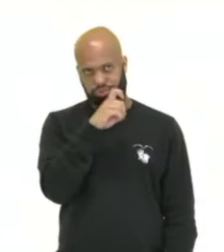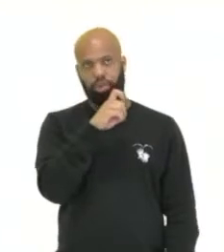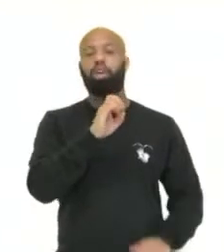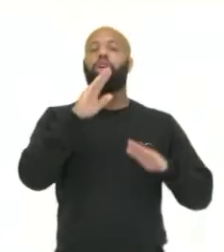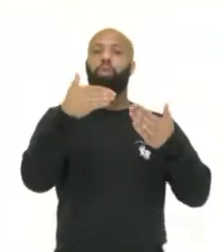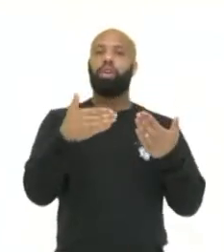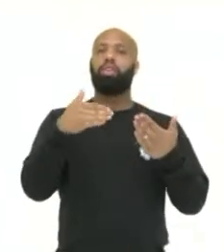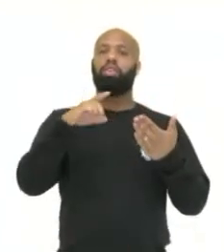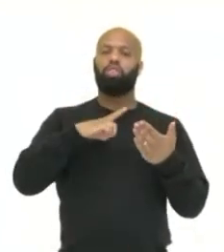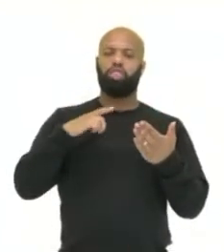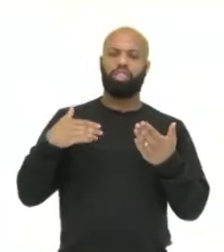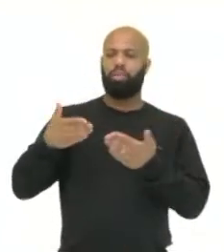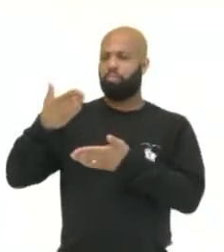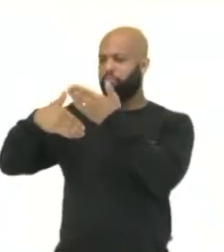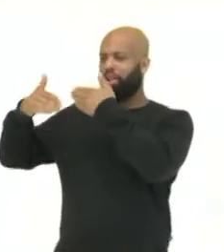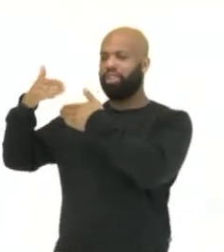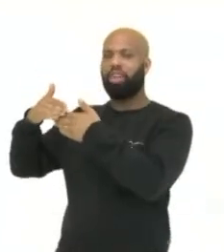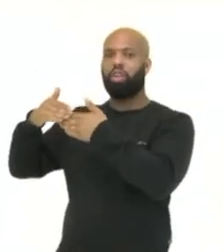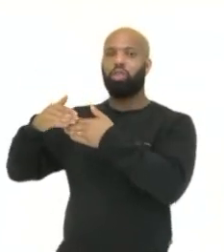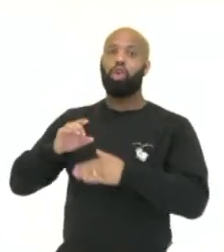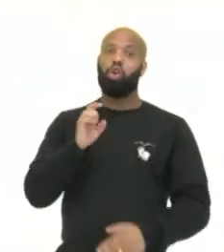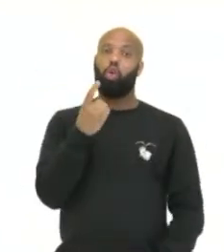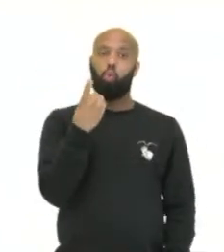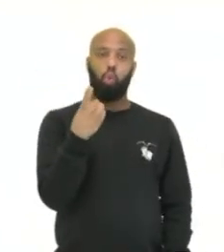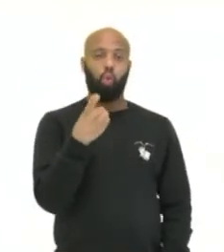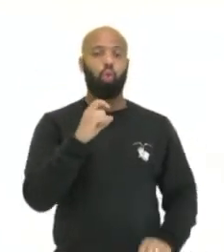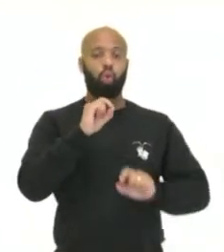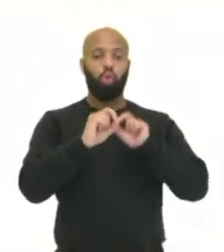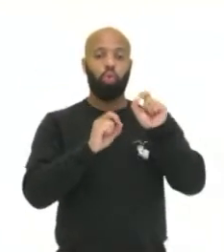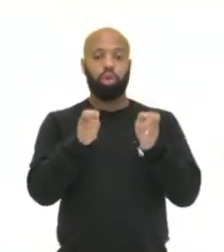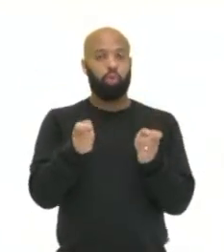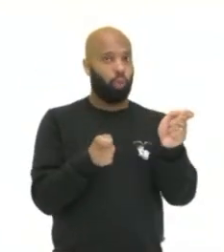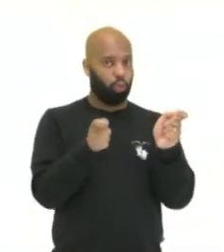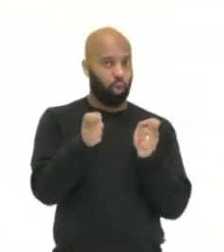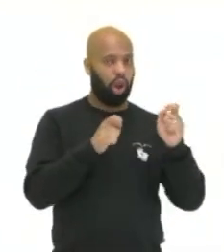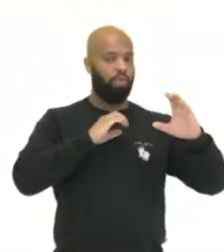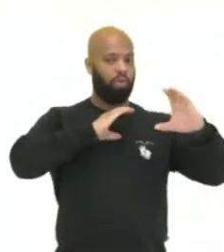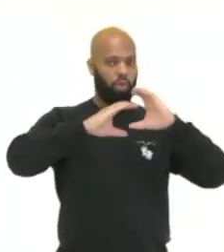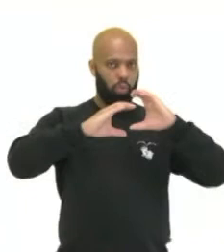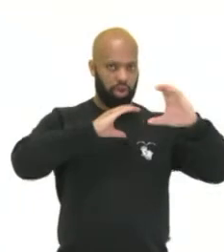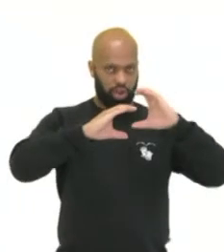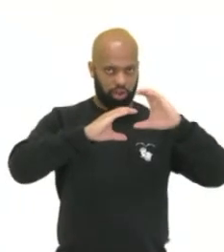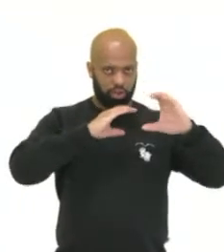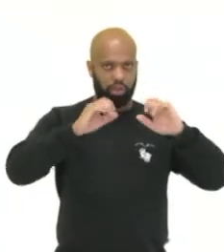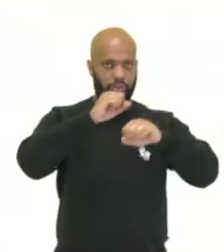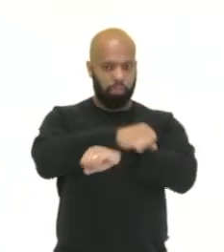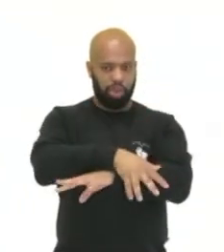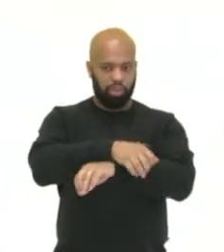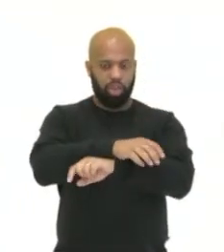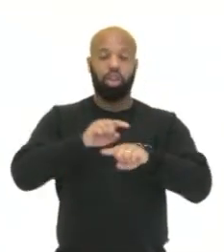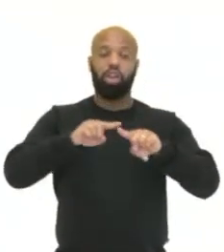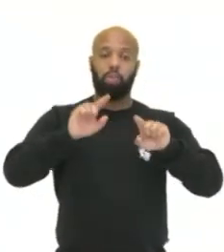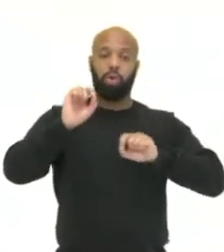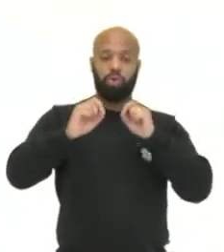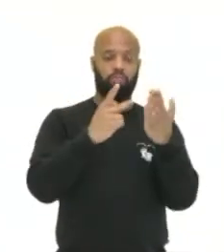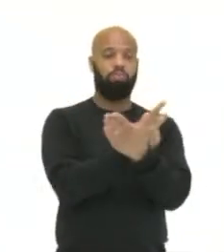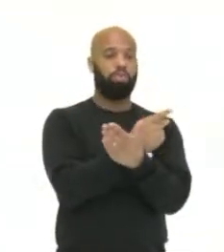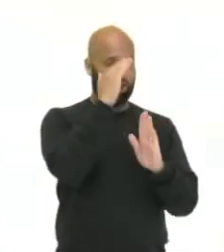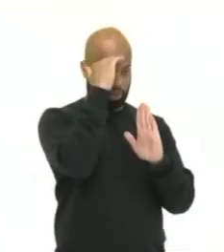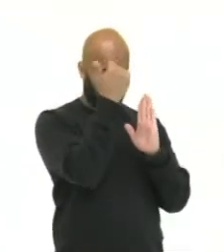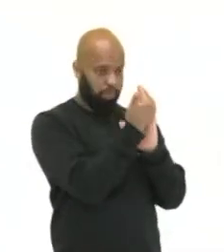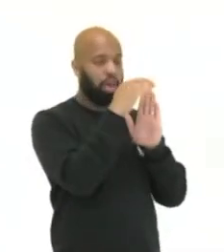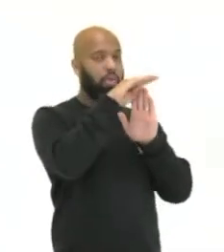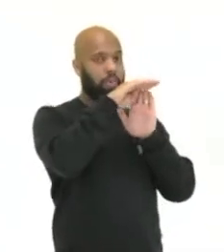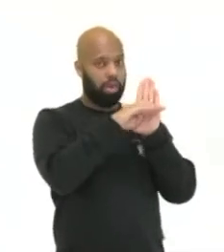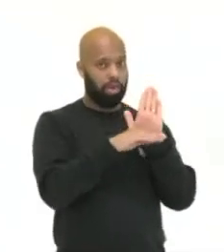Até pouco tempo atrás, a imprensa era detentora do que chamamos de produção de notícias, e os fatos obedeciam a critérios